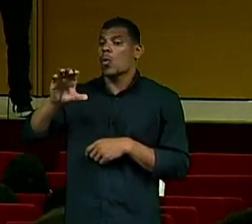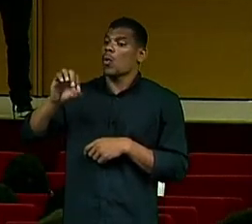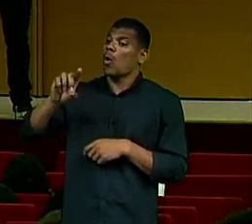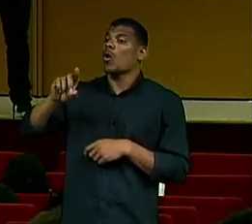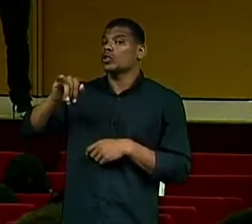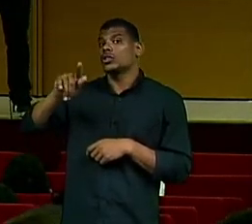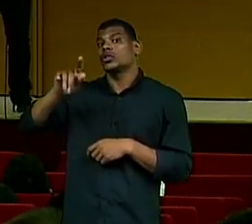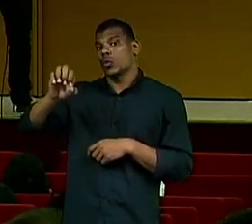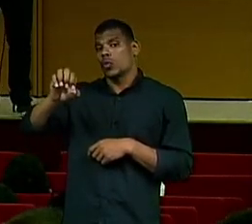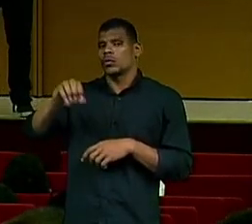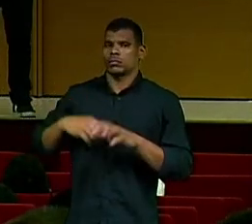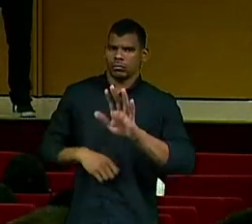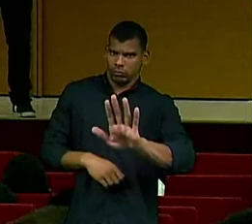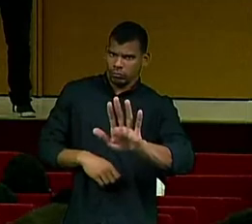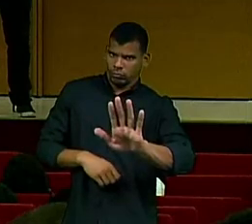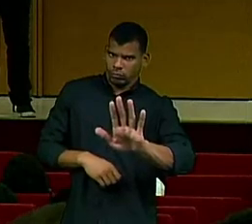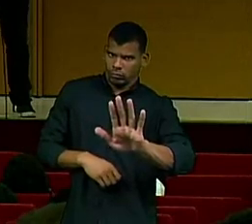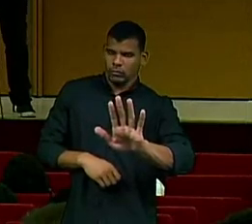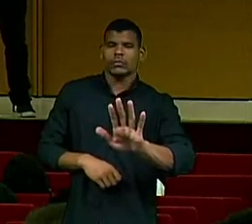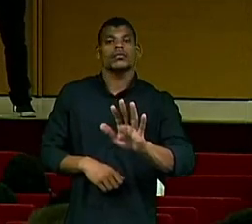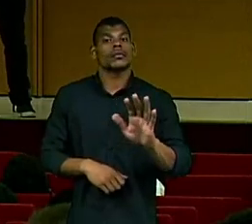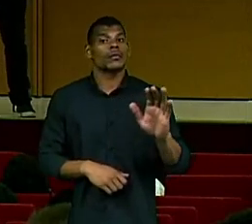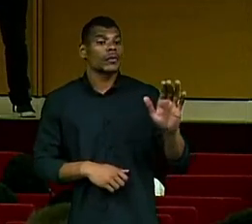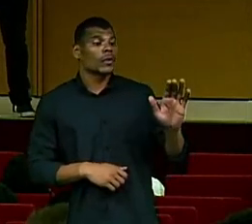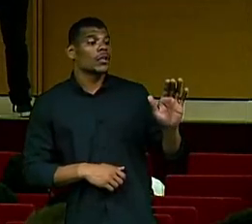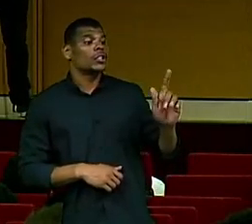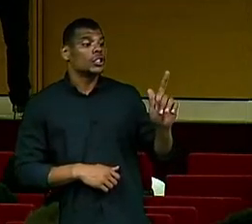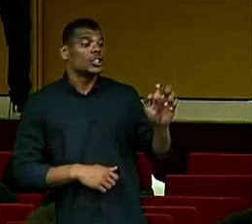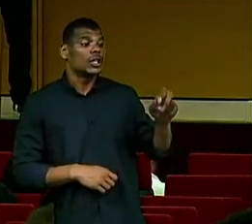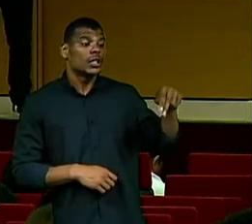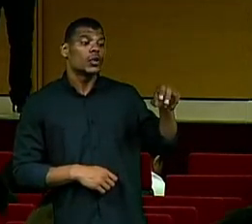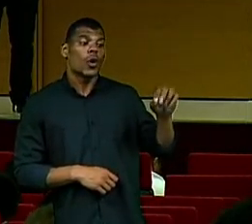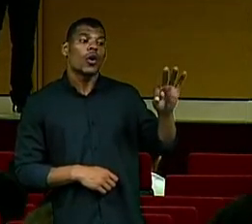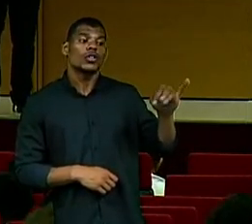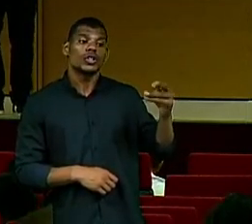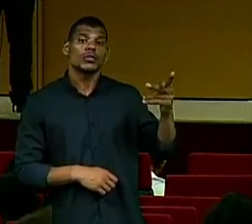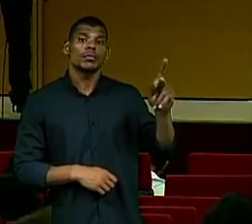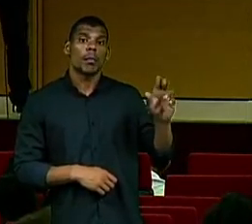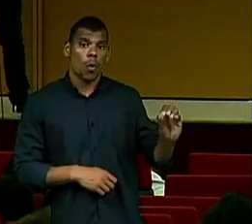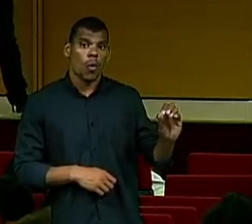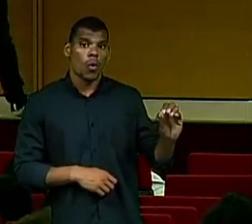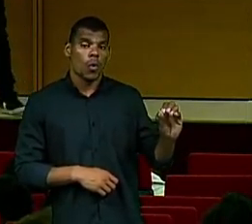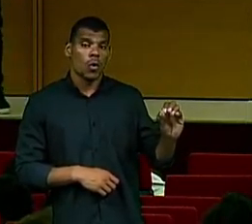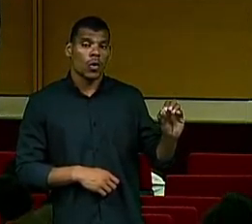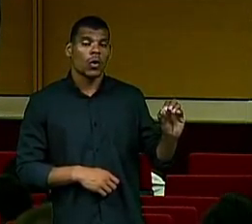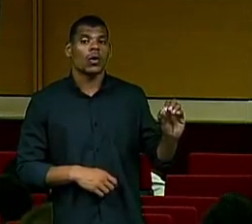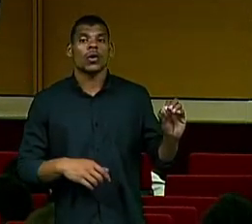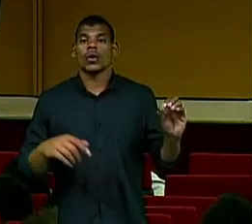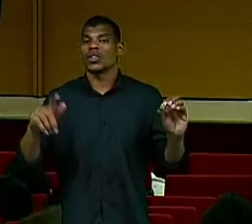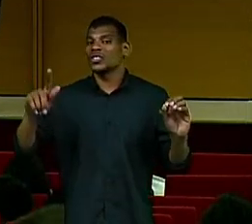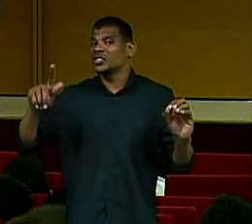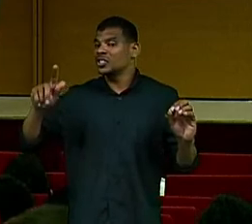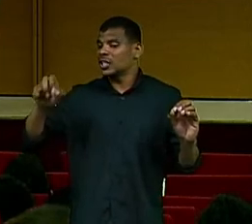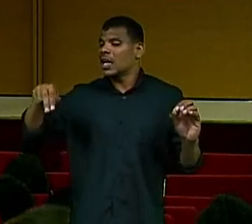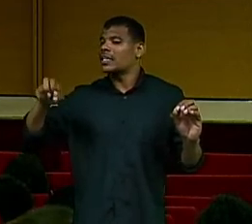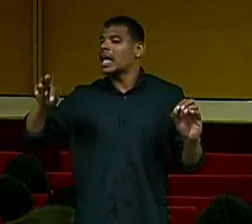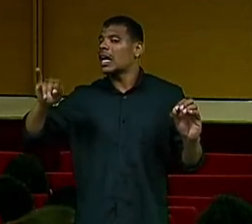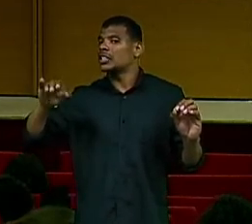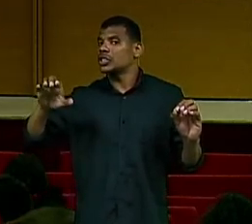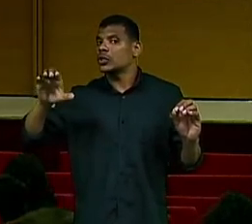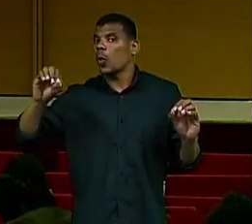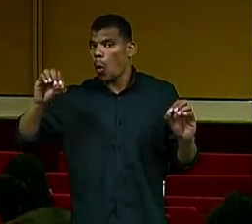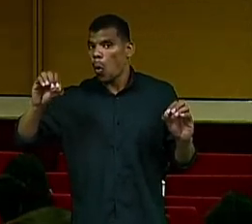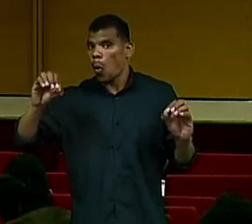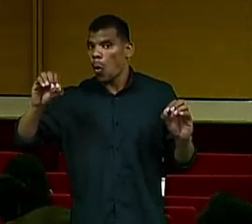genótipo com códigos genéticos eu achei que era a mesma coisa Pois é e por causa